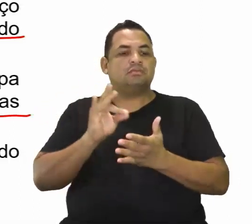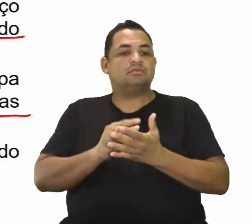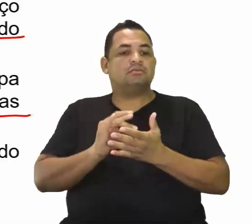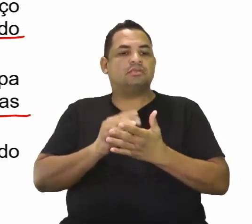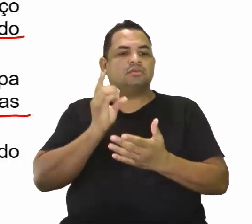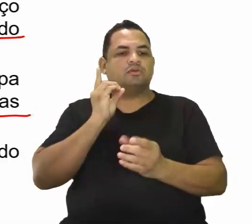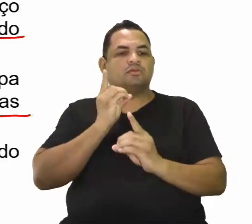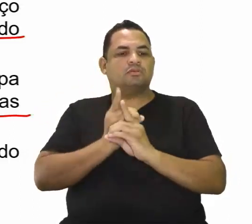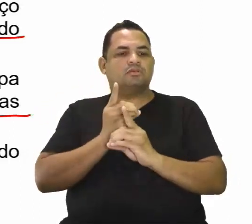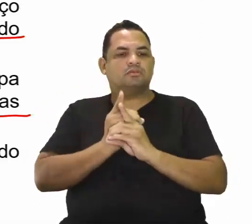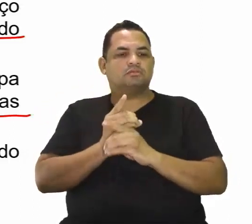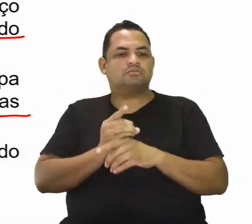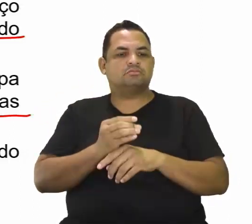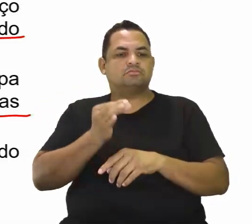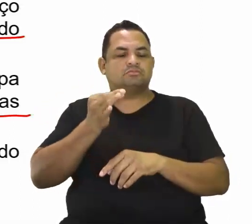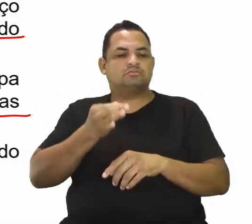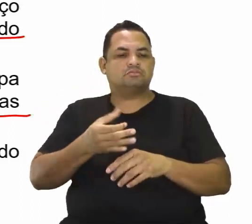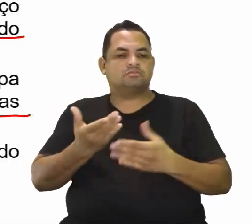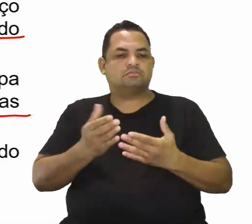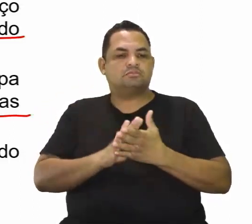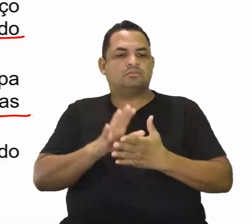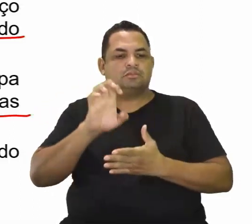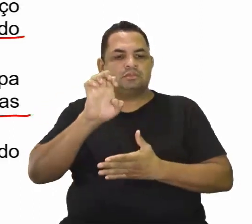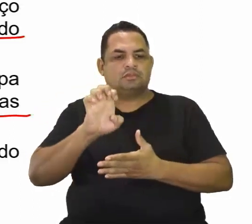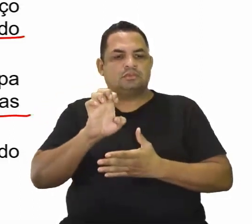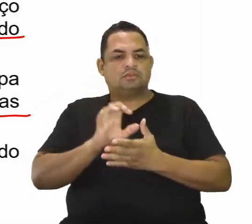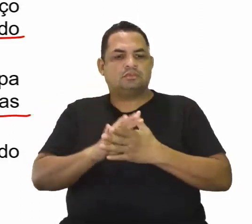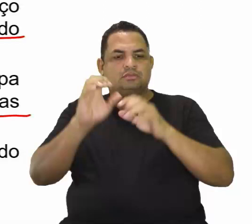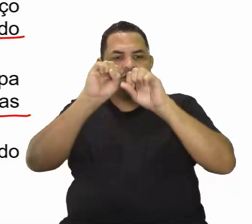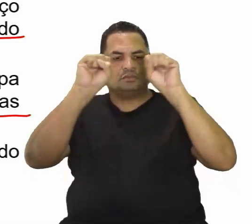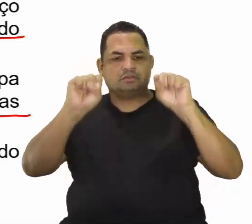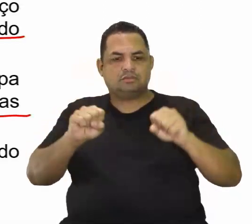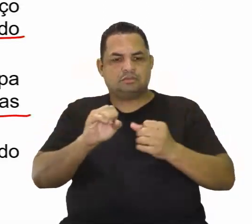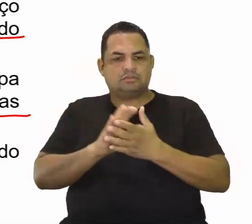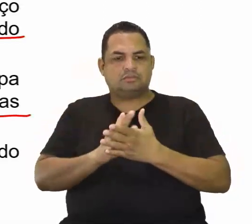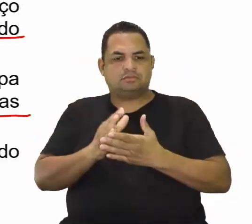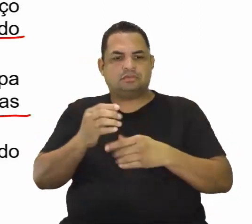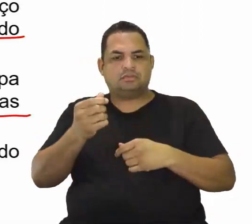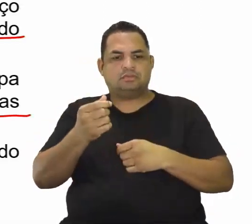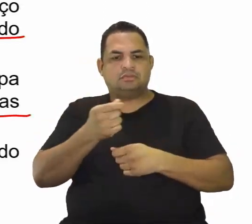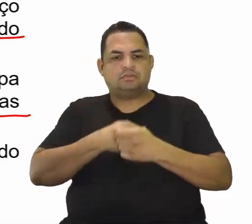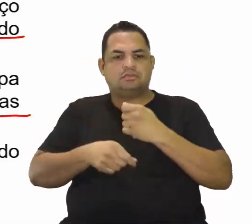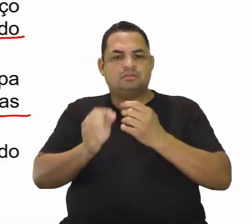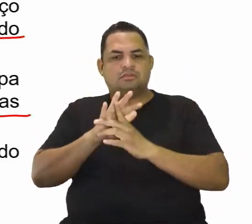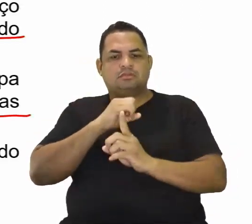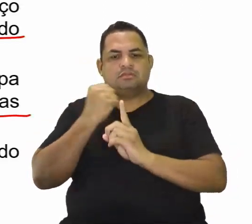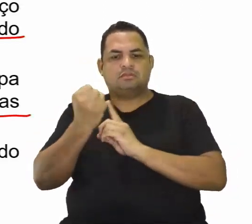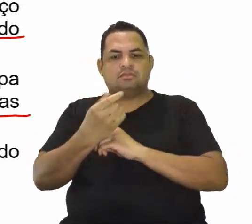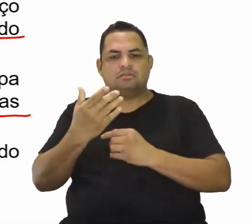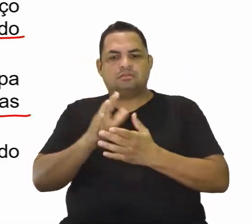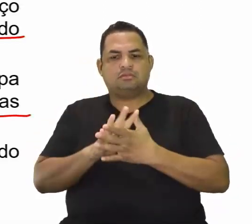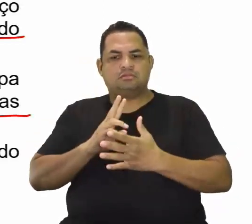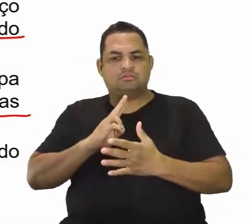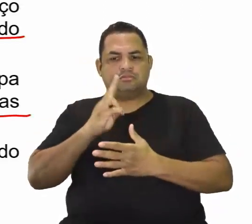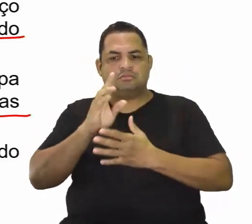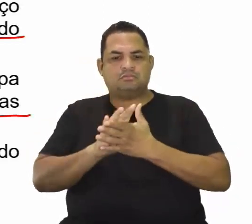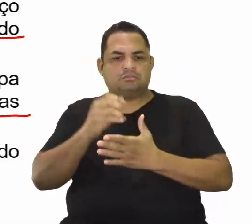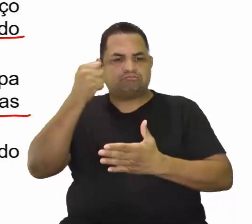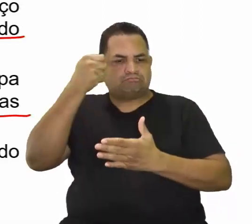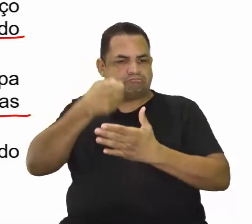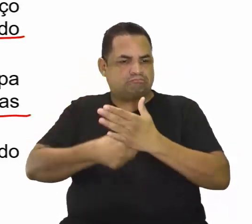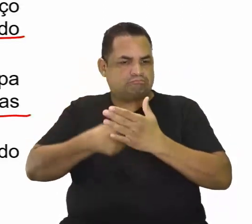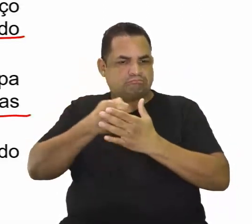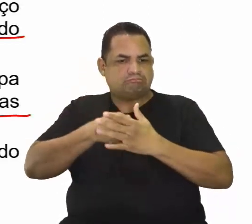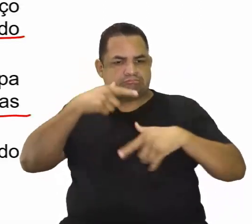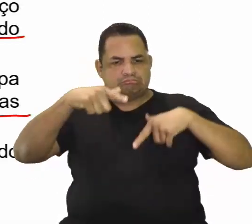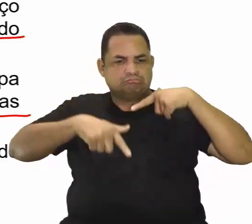resposta correta. Vejam, letra E, sistema econômico e social que ganhou força com a luta